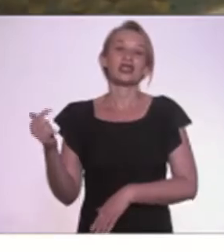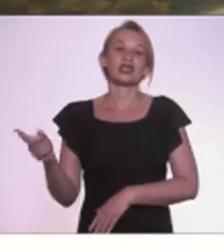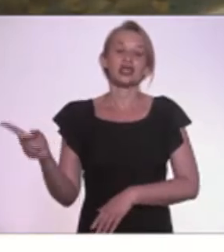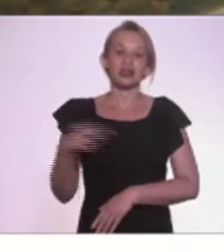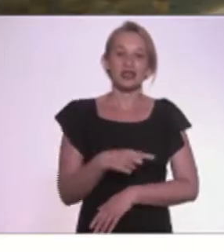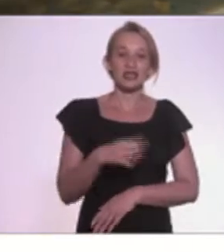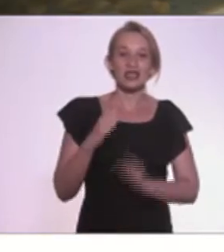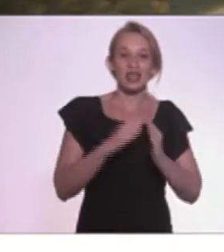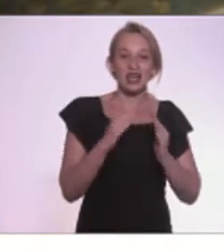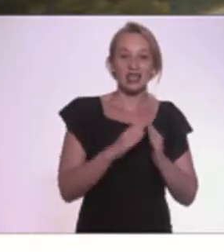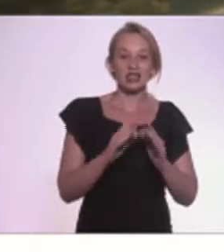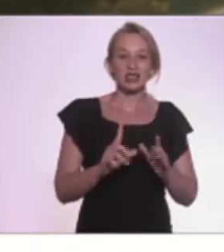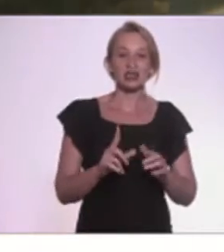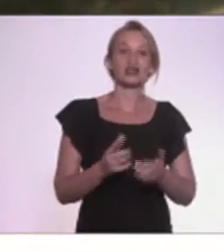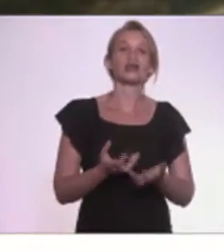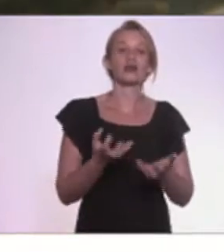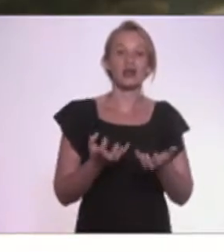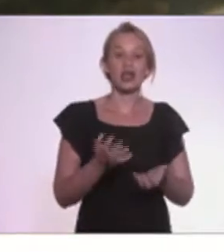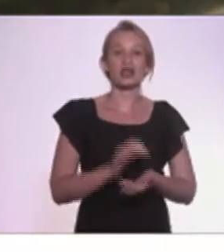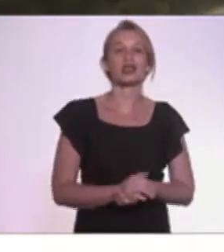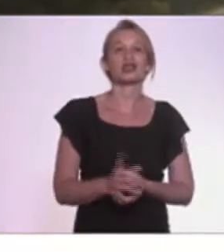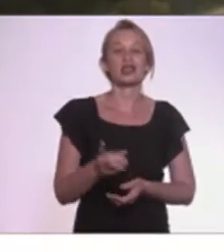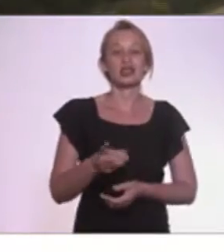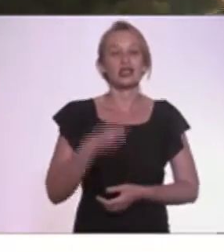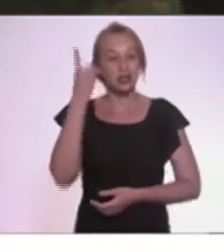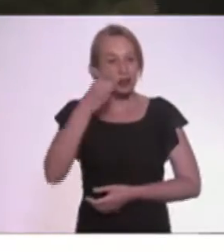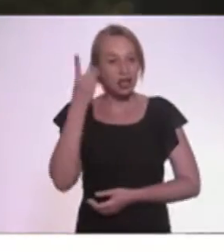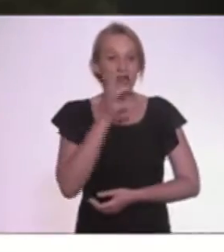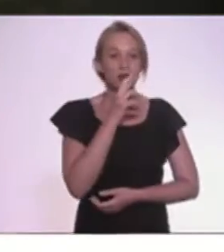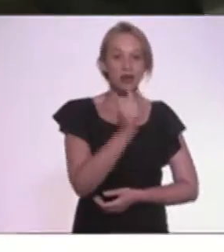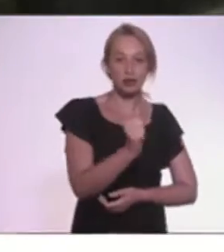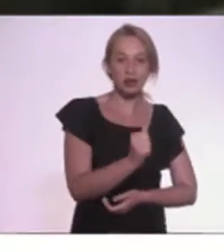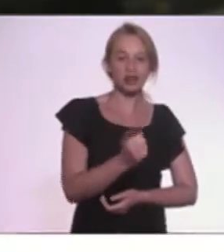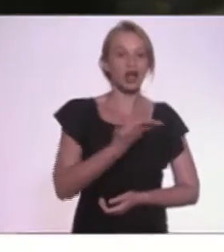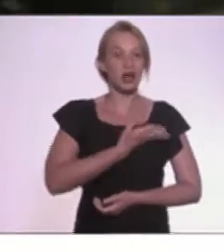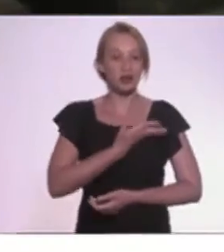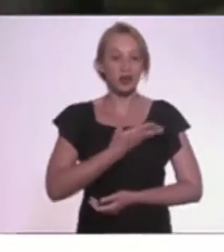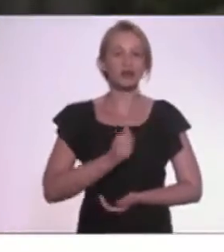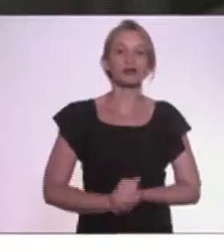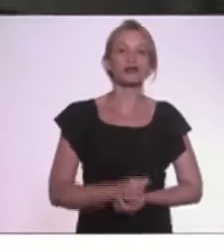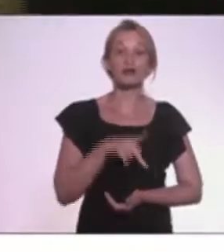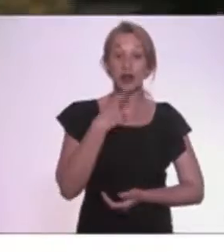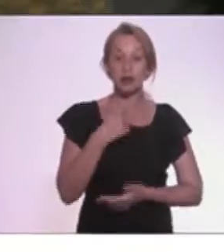ele quer. Deputado Rodrigo Amorim, amigo de bancada,